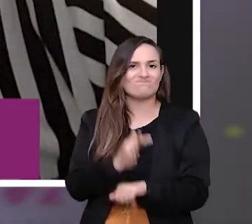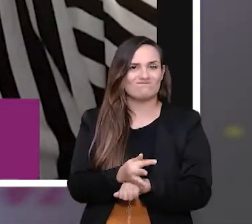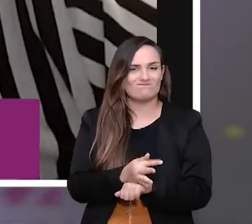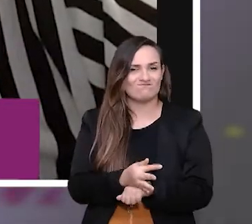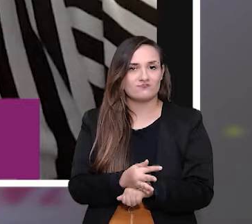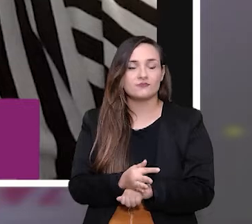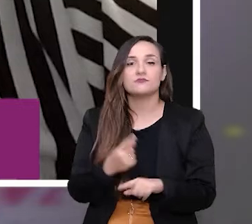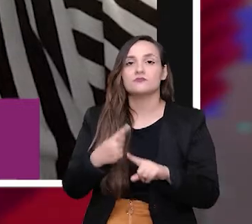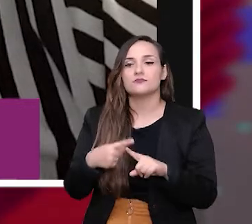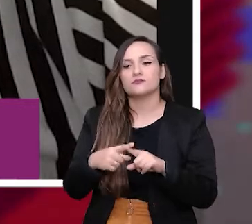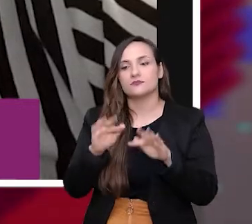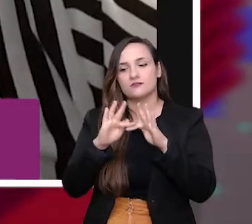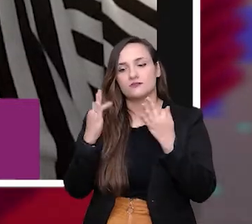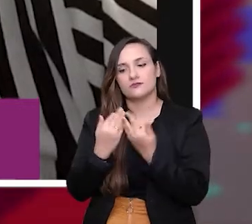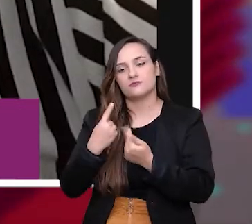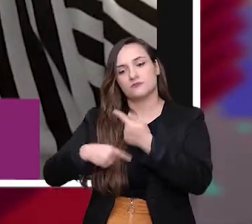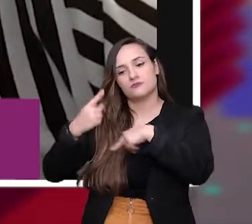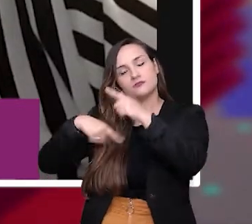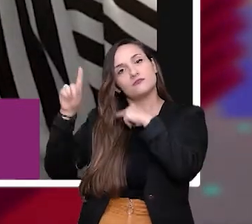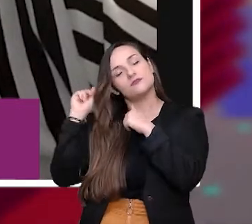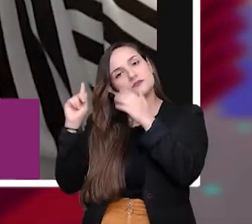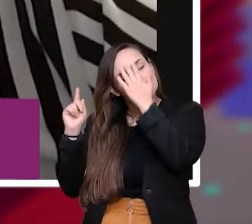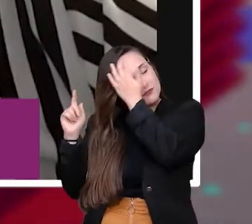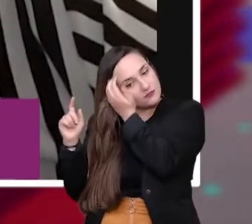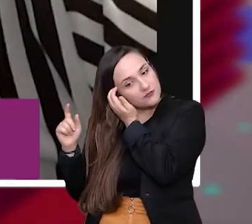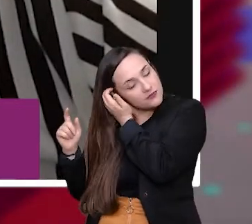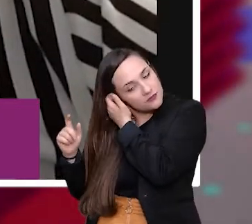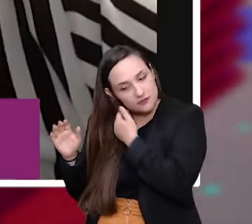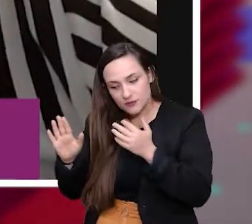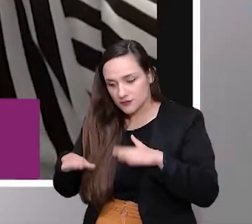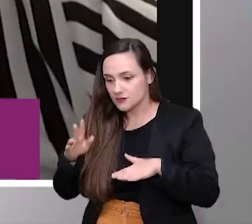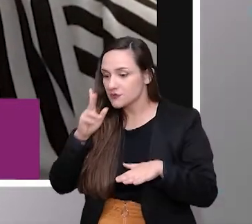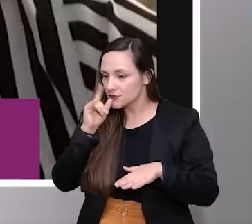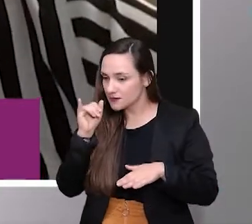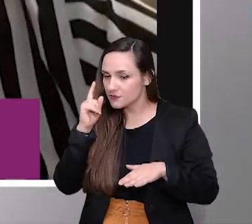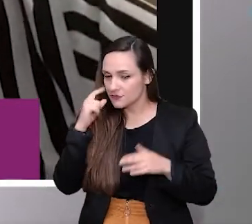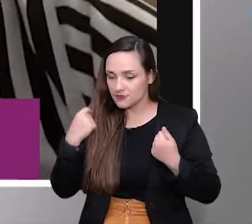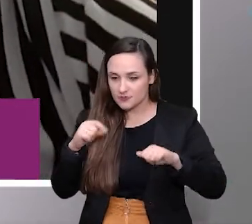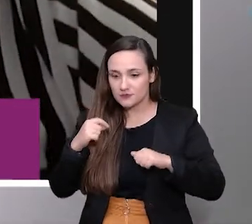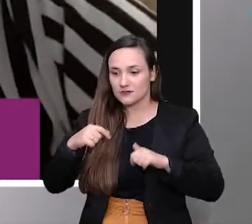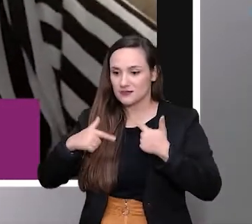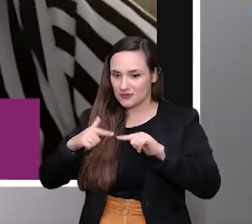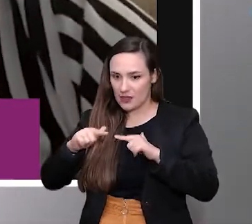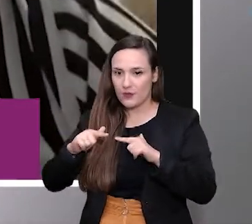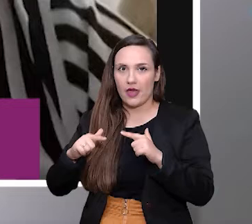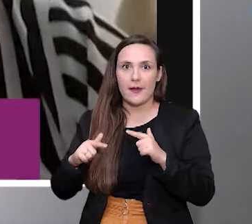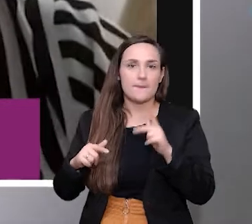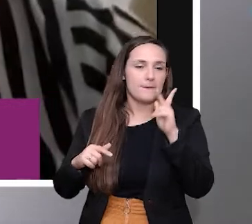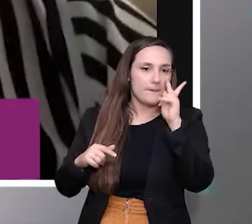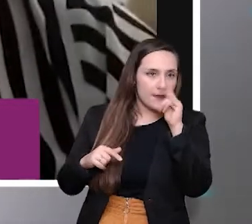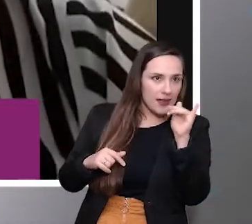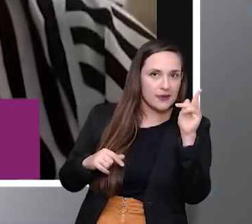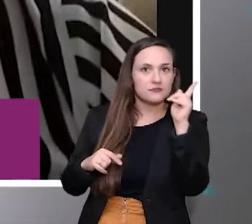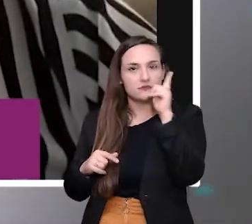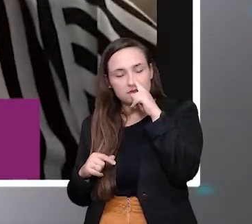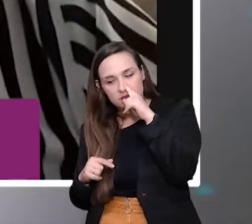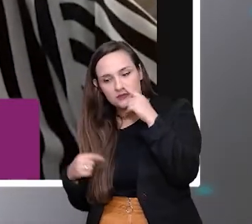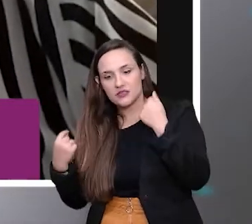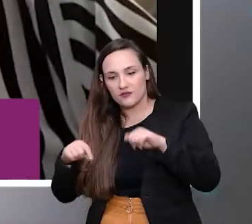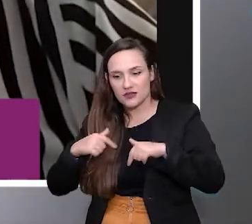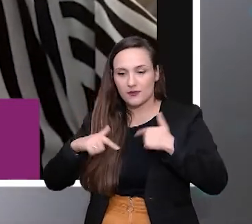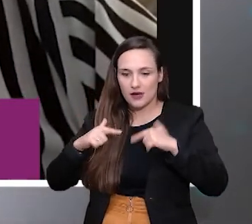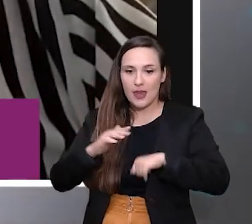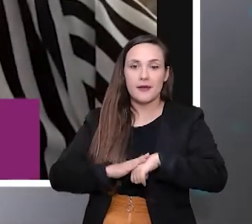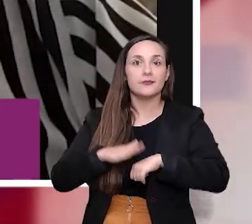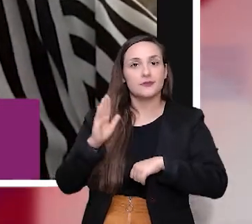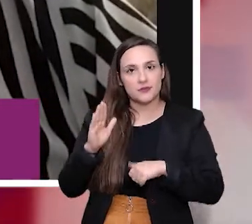dos pais, né? Numa geração anterior, porque os pais realmente precisavam trabalhar mais, mãe e pai